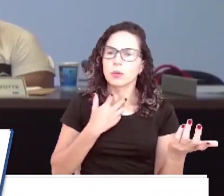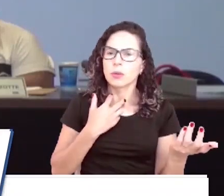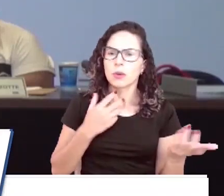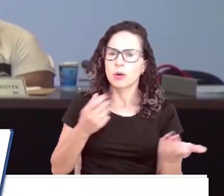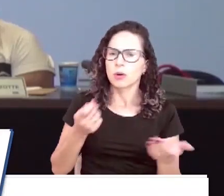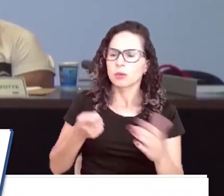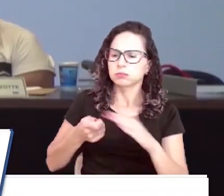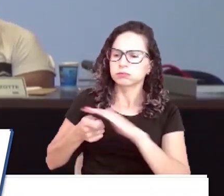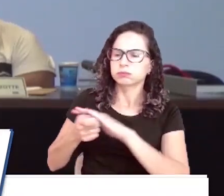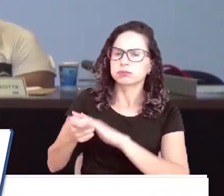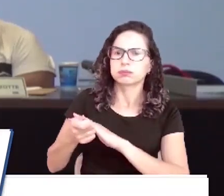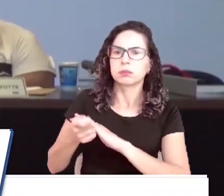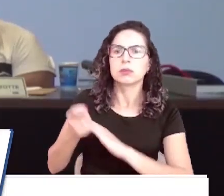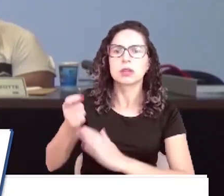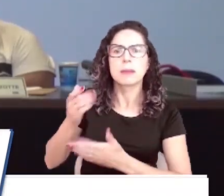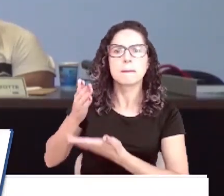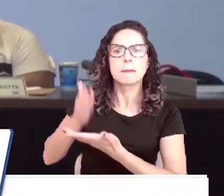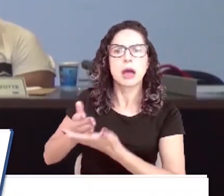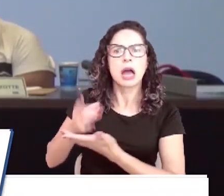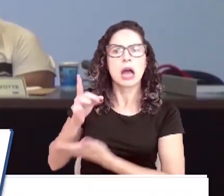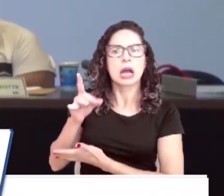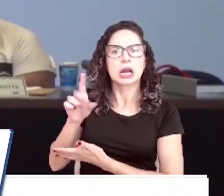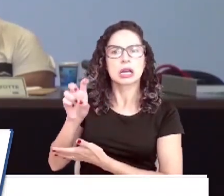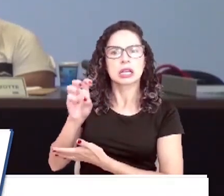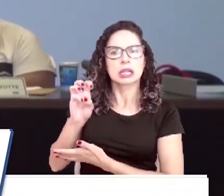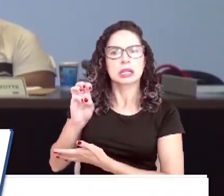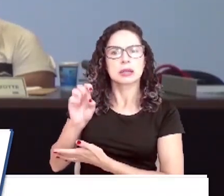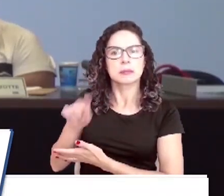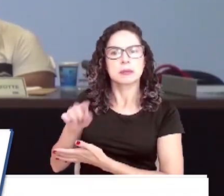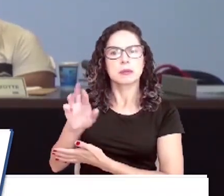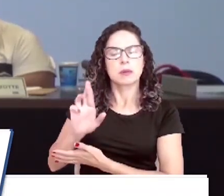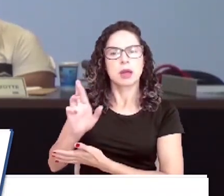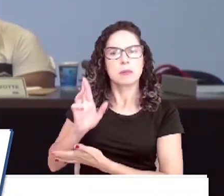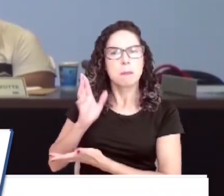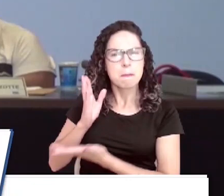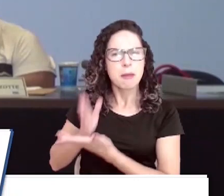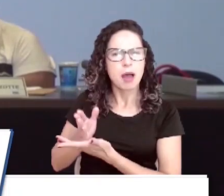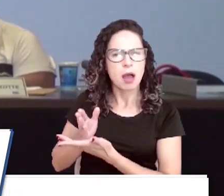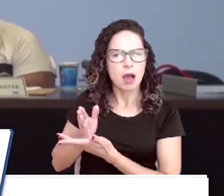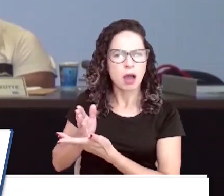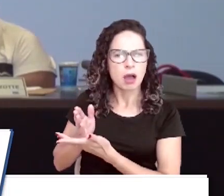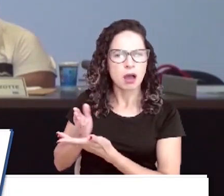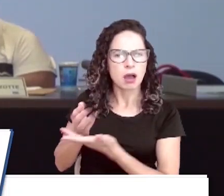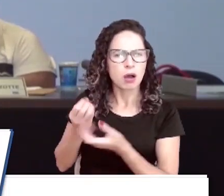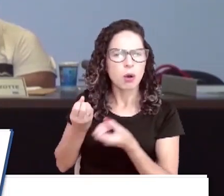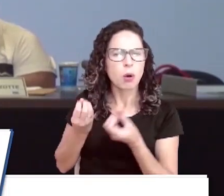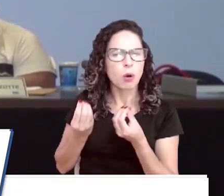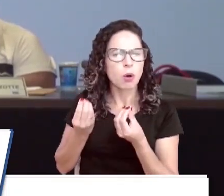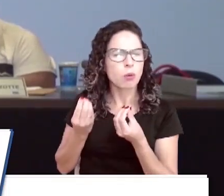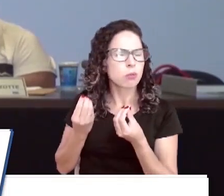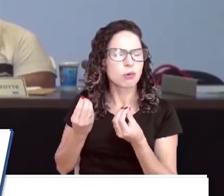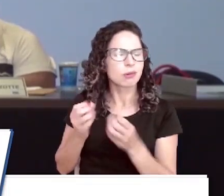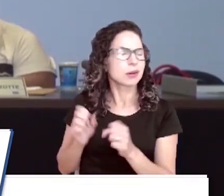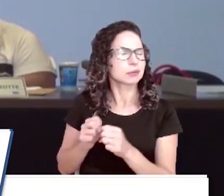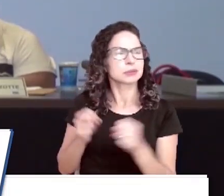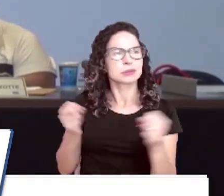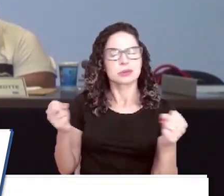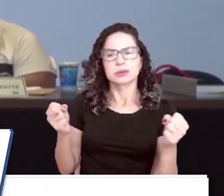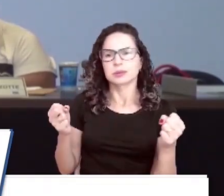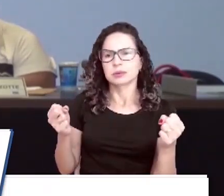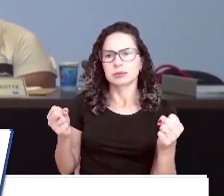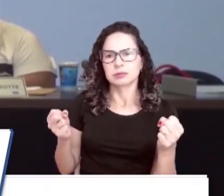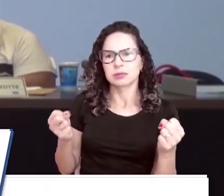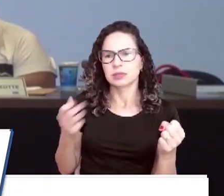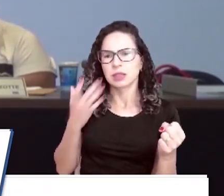um investimento de 15 mil reais. É um absurdo isso. É um absurdo. Eu acho que nós estamos perdendo